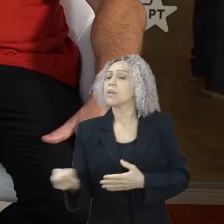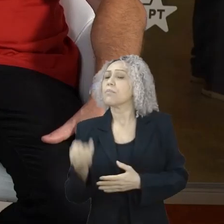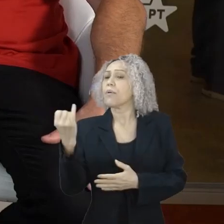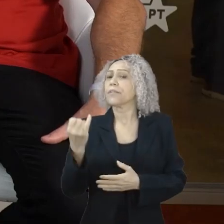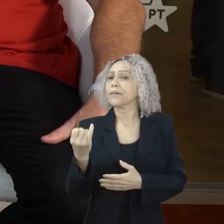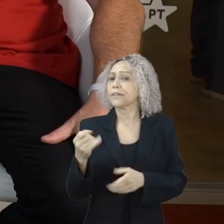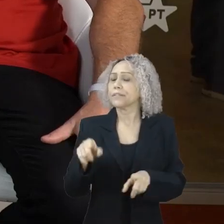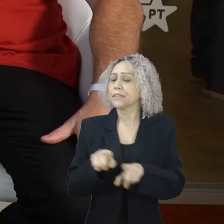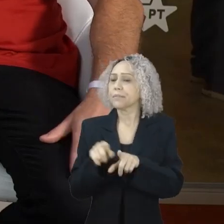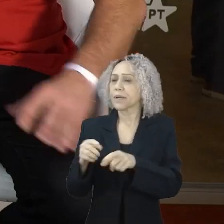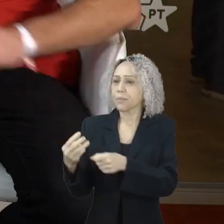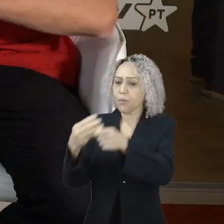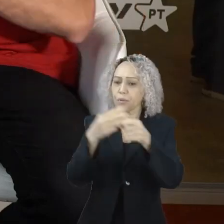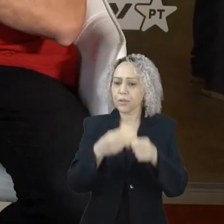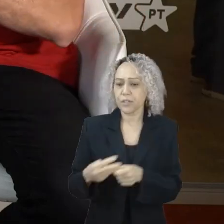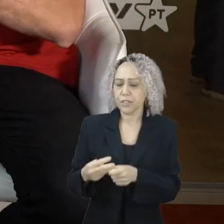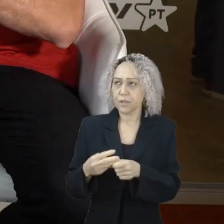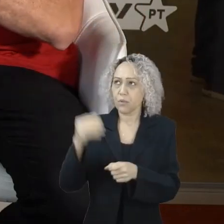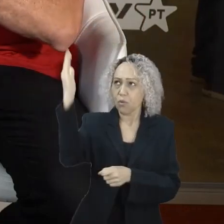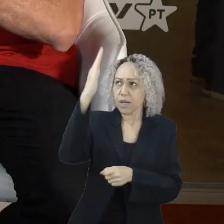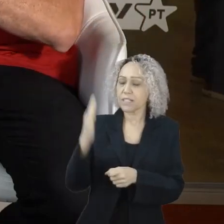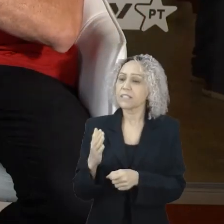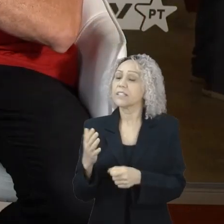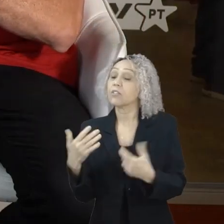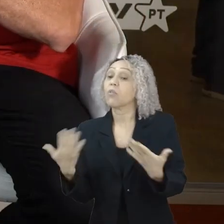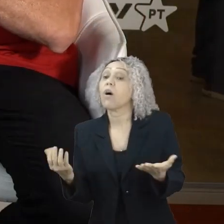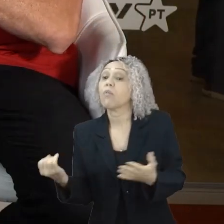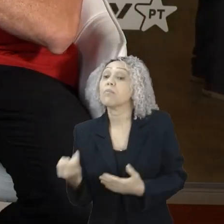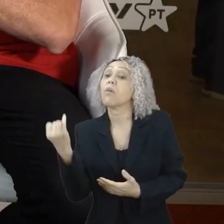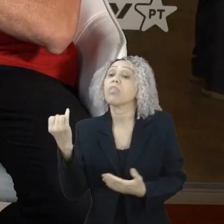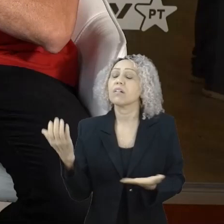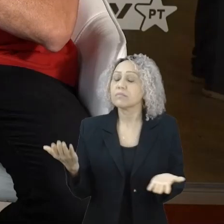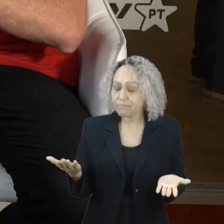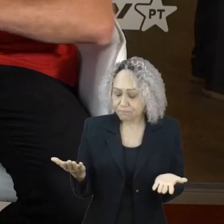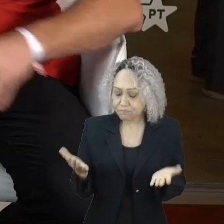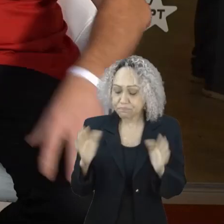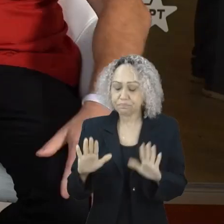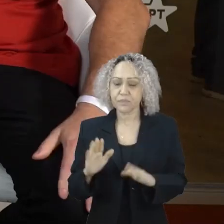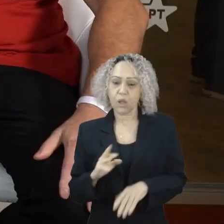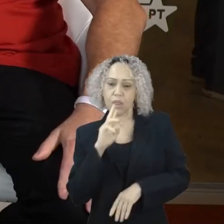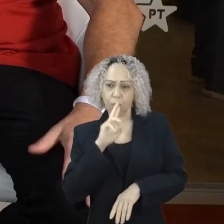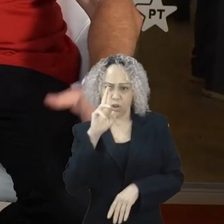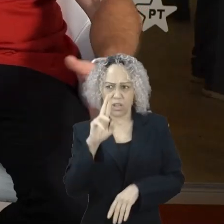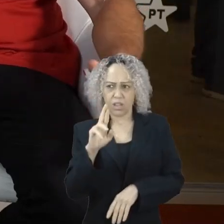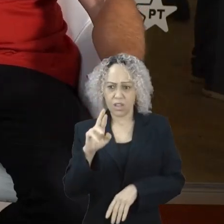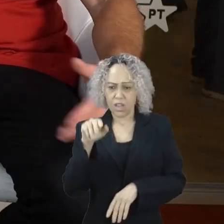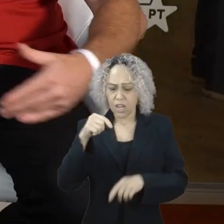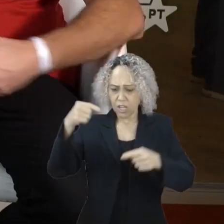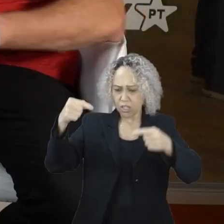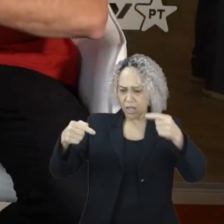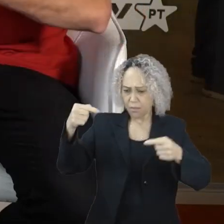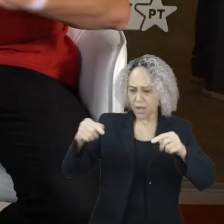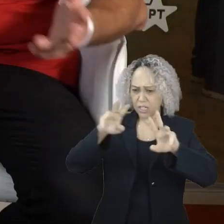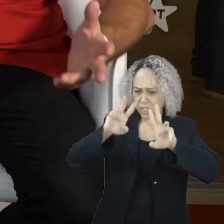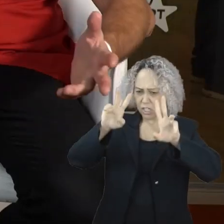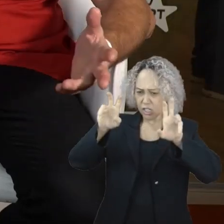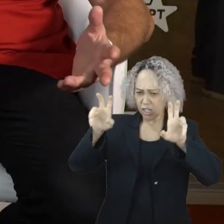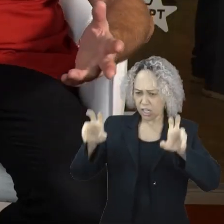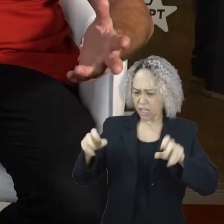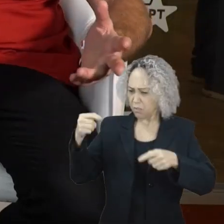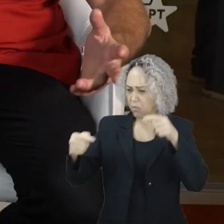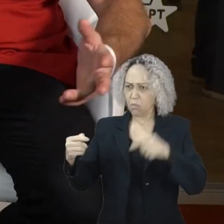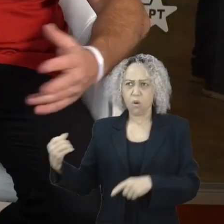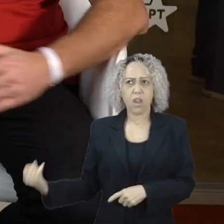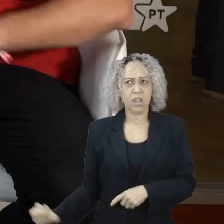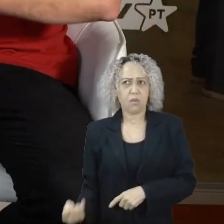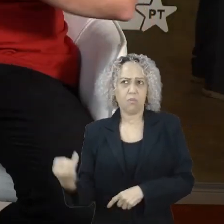brasileiros. Primeiro, reforçar o quanto que é importante, né, esse debate temático, que é muito difícil